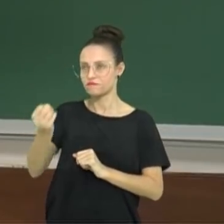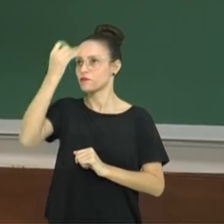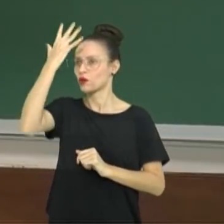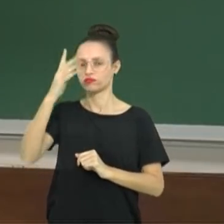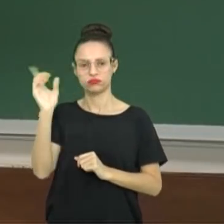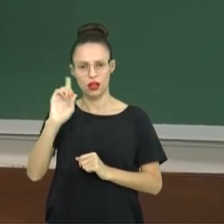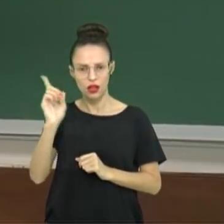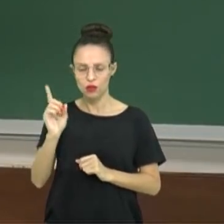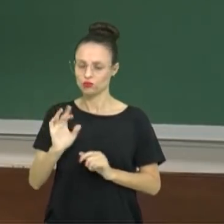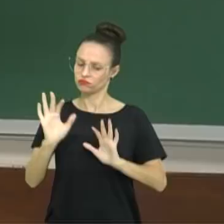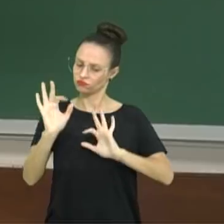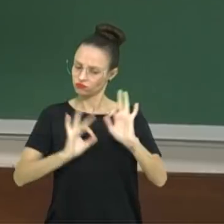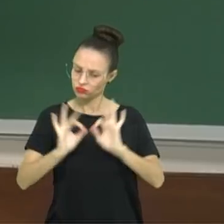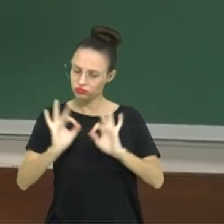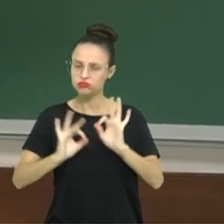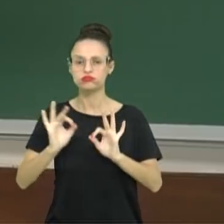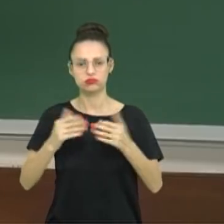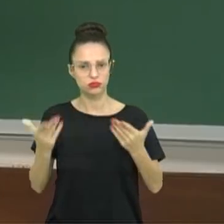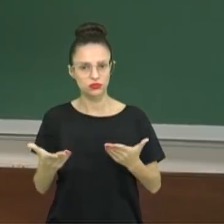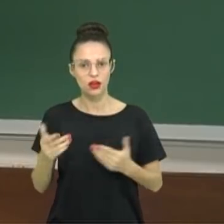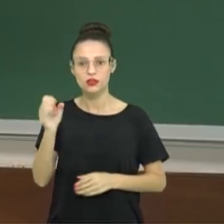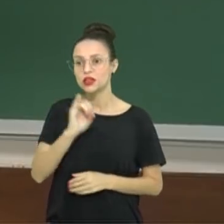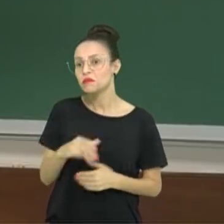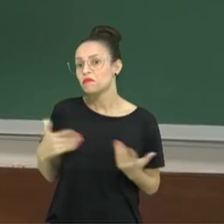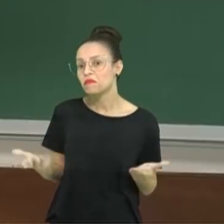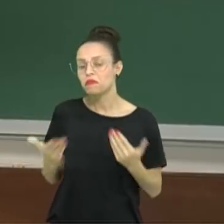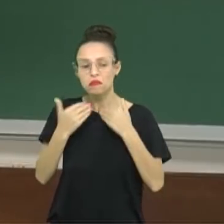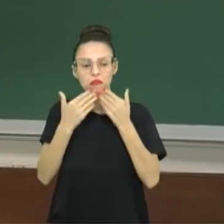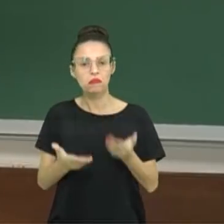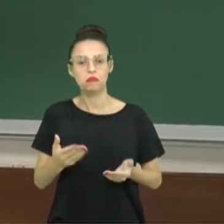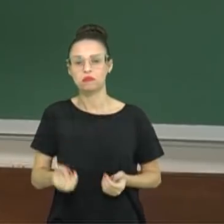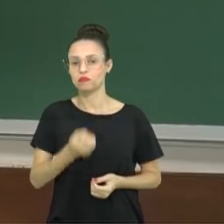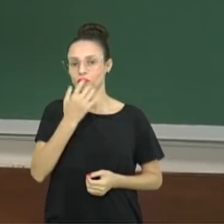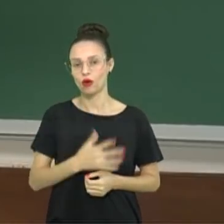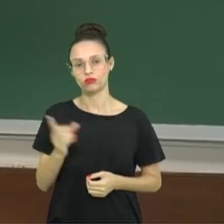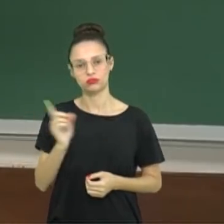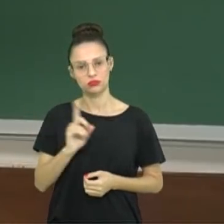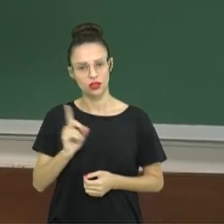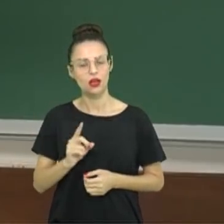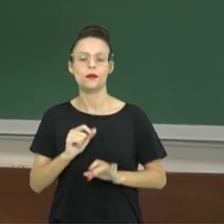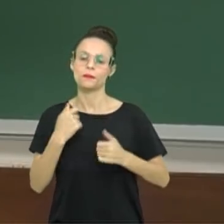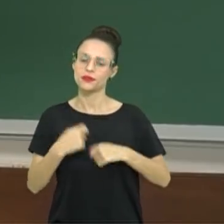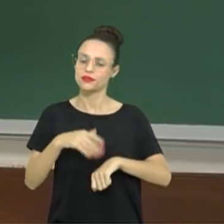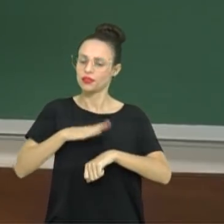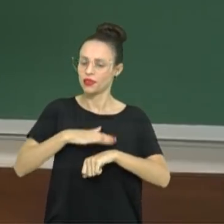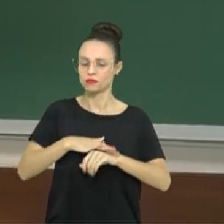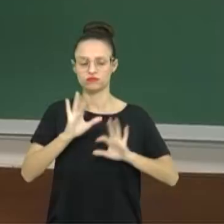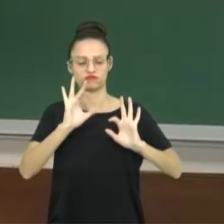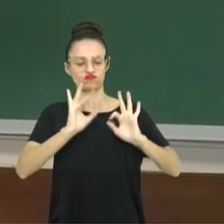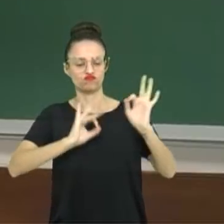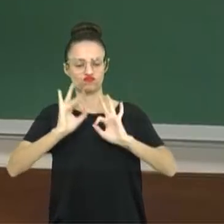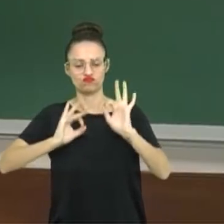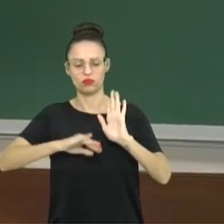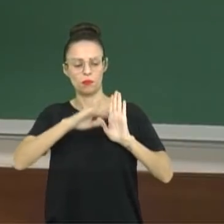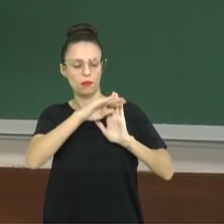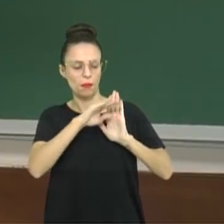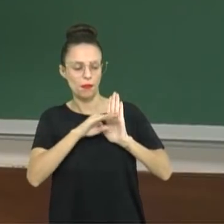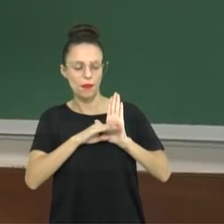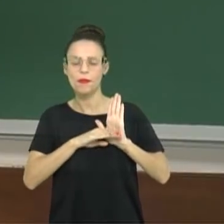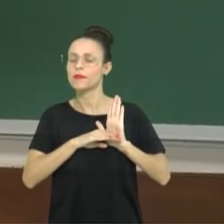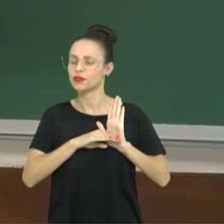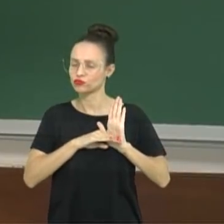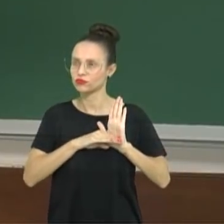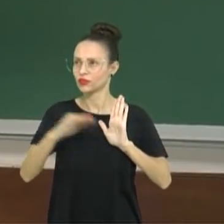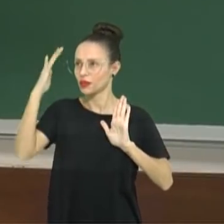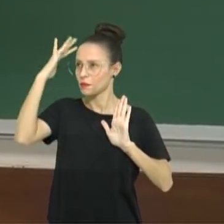ter um planejamento e uma organização, senão o nosso trabalho não fica bem feito, né? Temos que ter tempo, colocar o nosso conhecimento e a